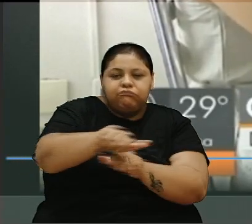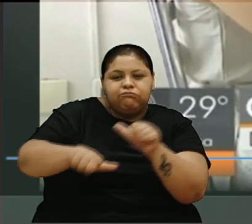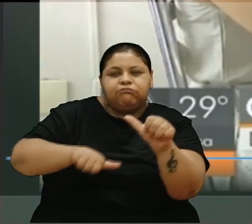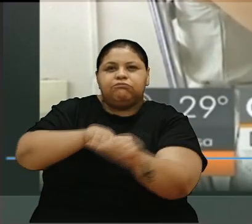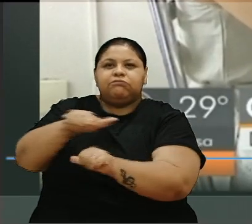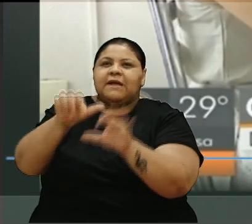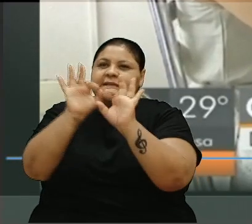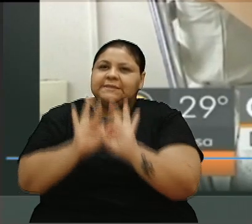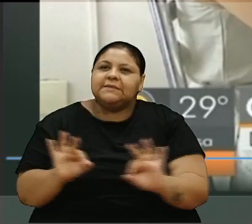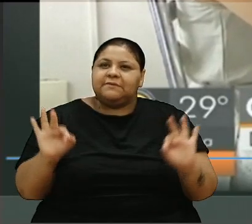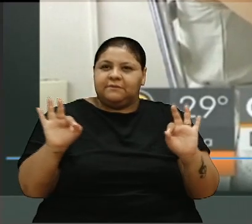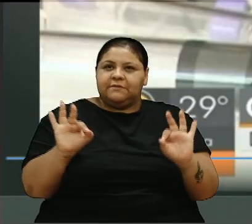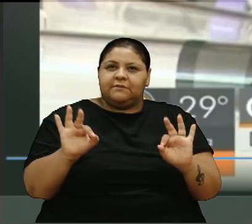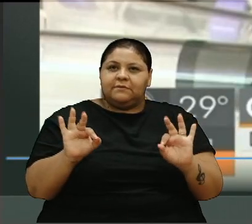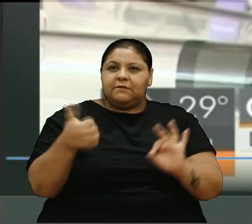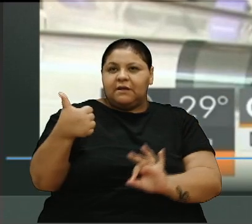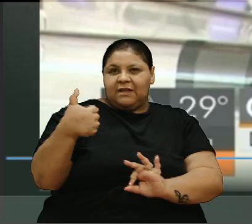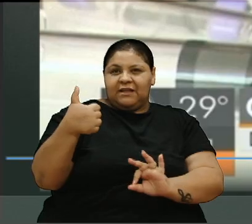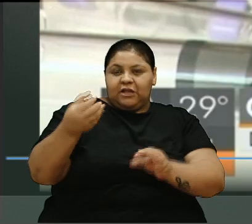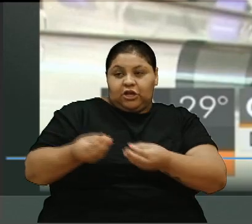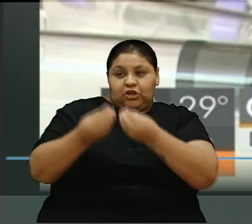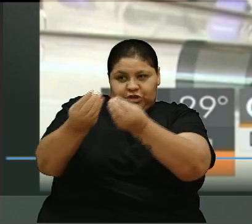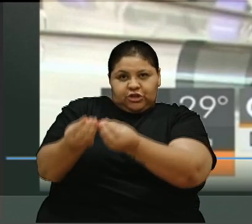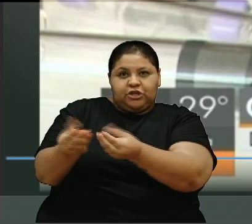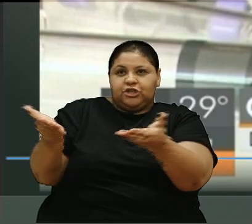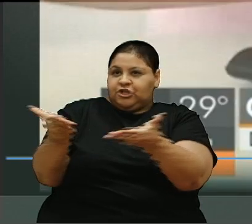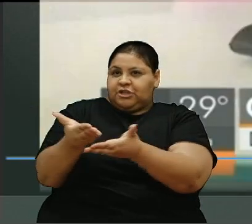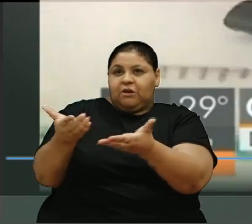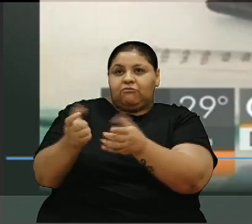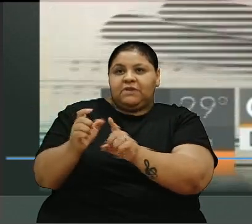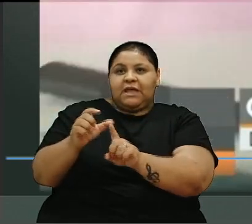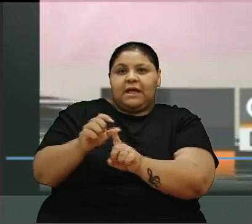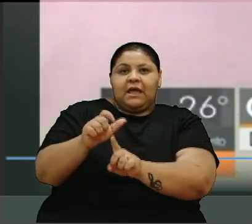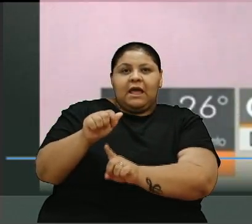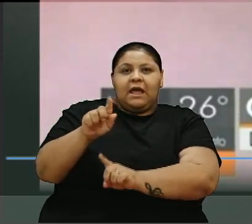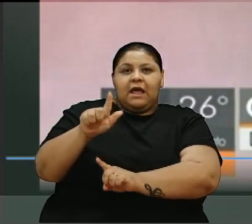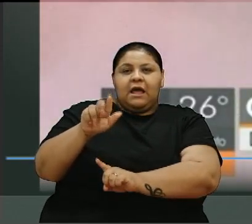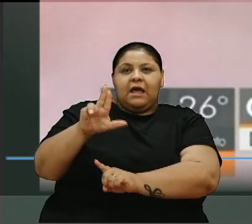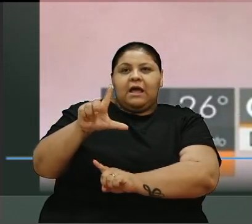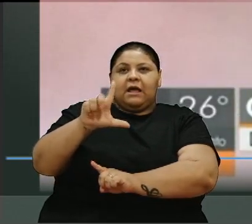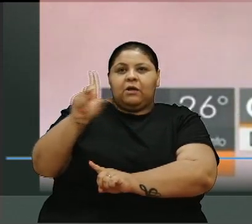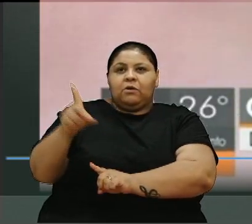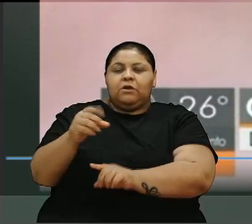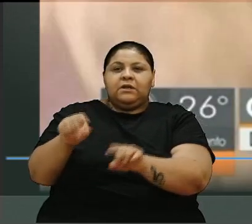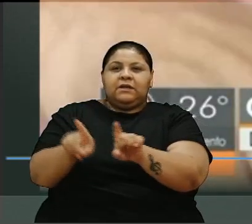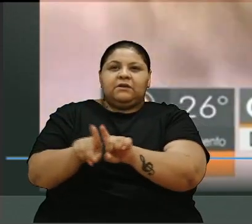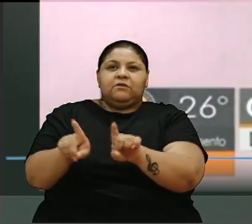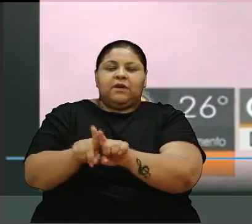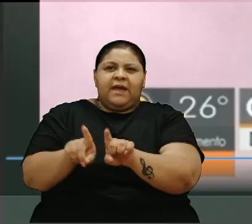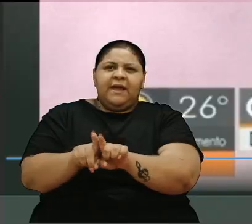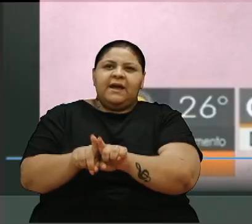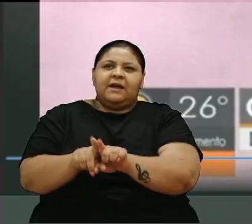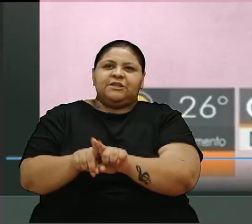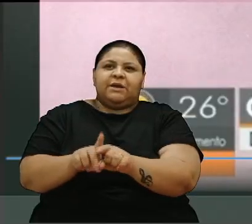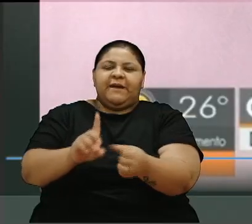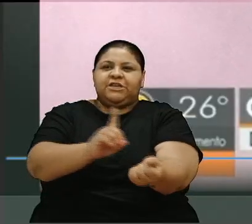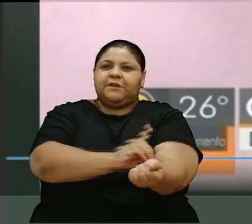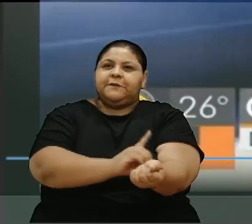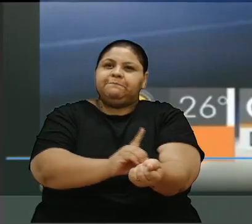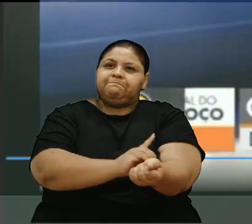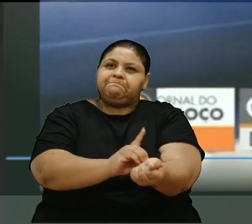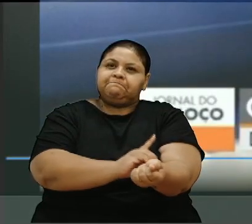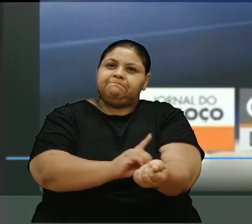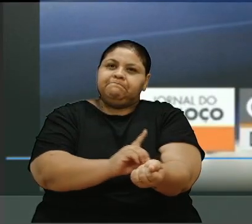é simples. As canetas doadas já chegam sem as agulhas e a parte interna é retirada para o encaixe da carga